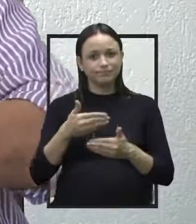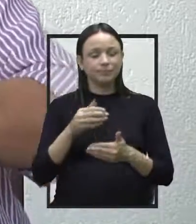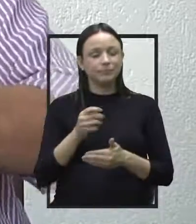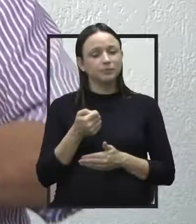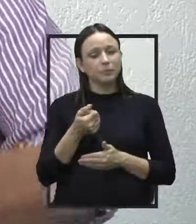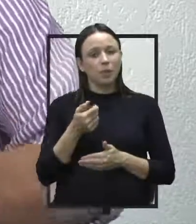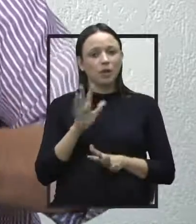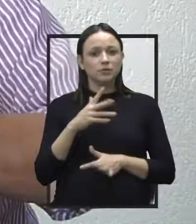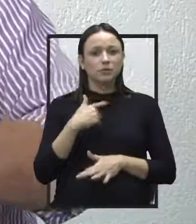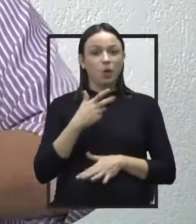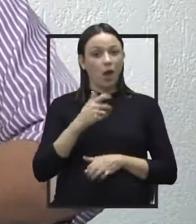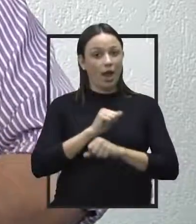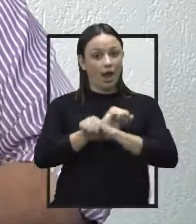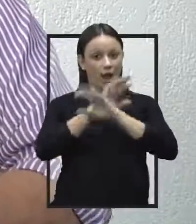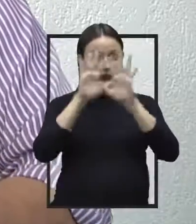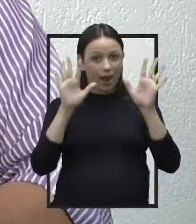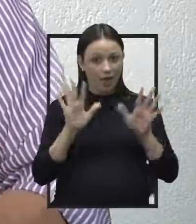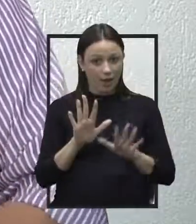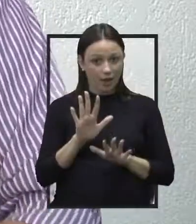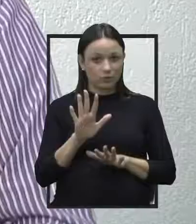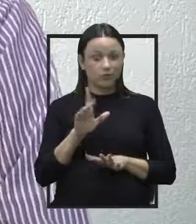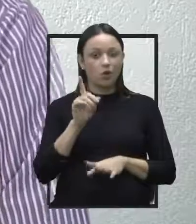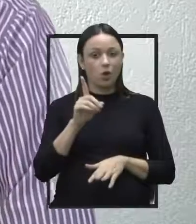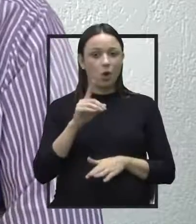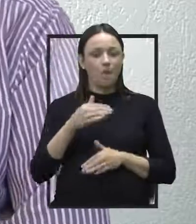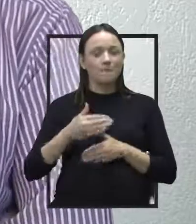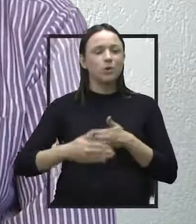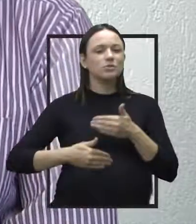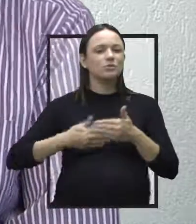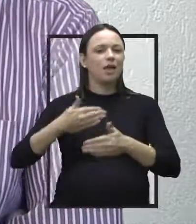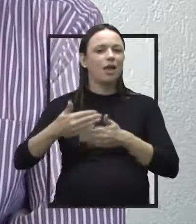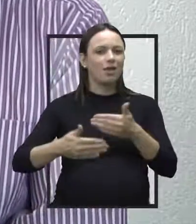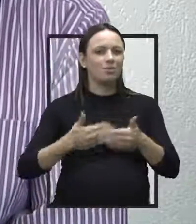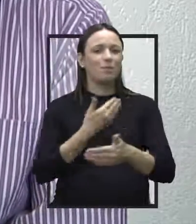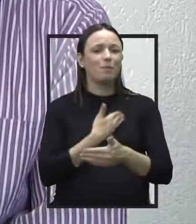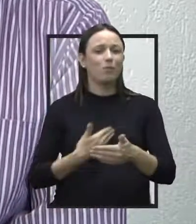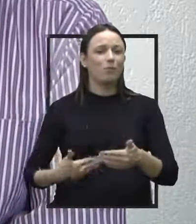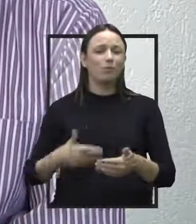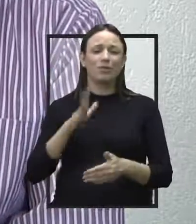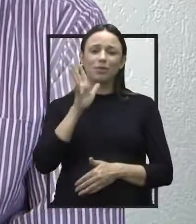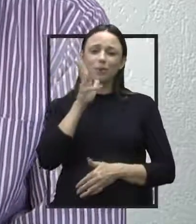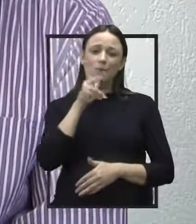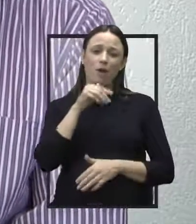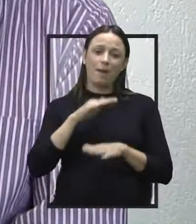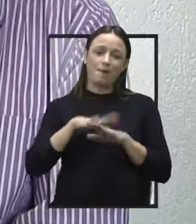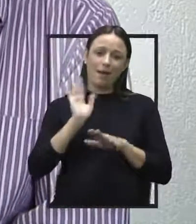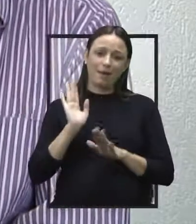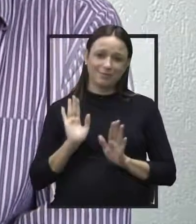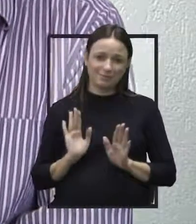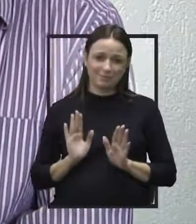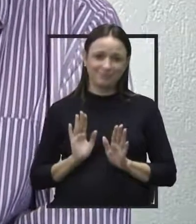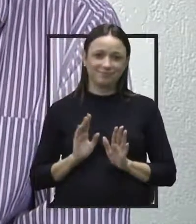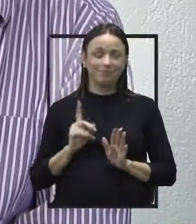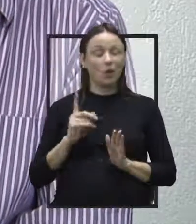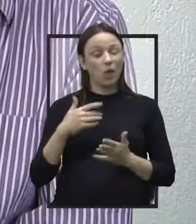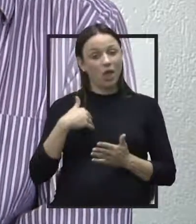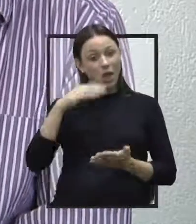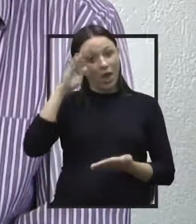claro que, como eu já disse, o processo público é mais demorado. Então, eu